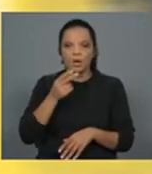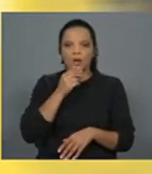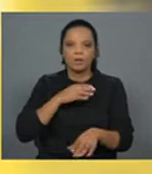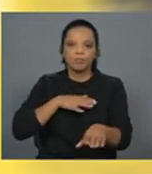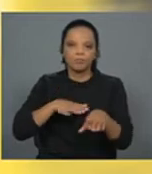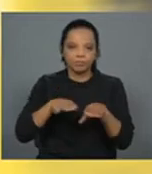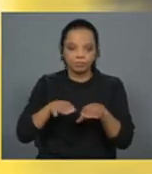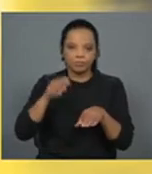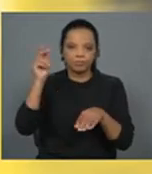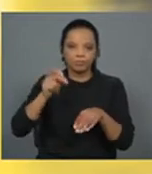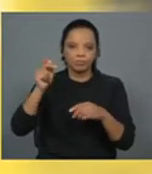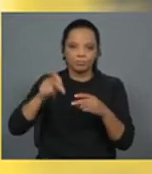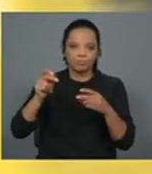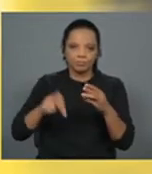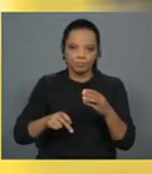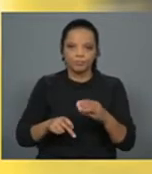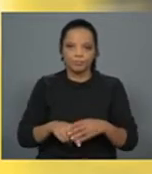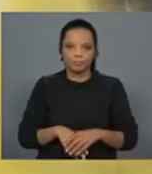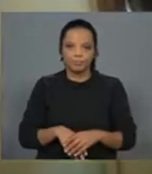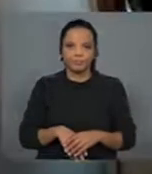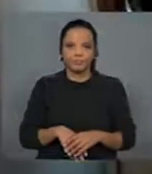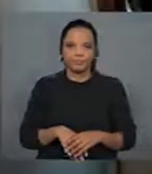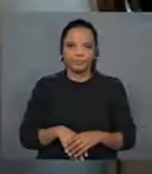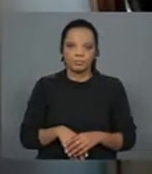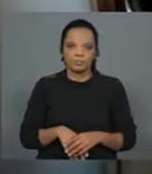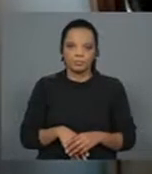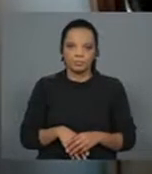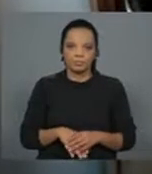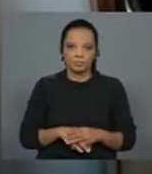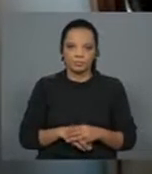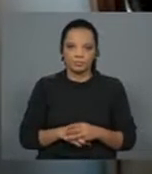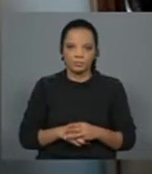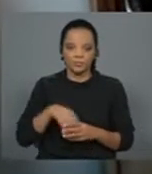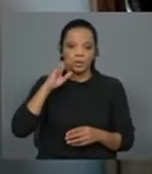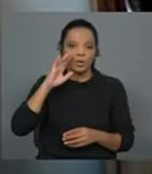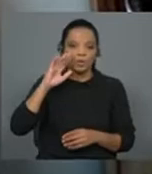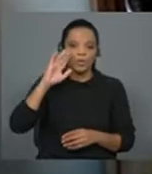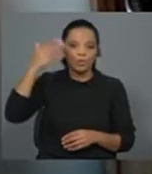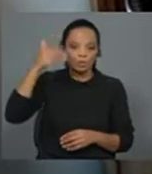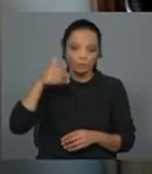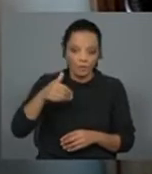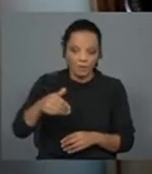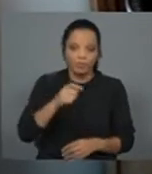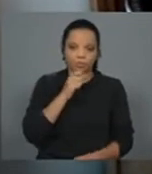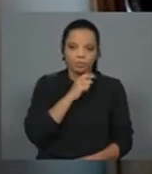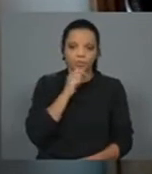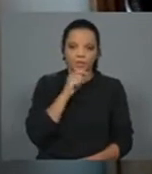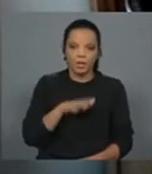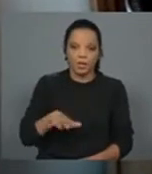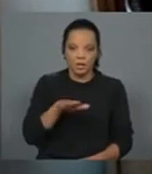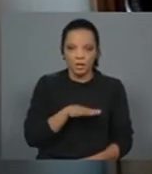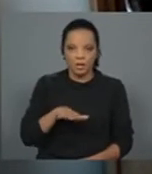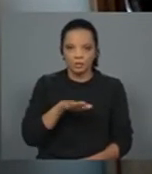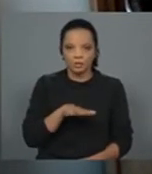recorrente, ou portanto tem tendência a ser recorrente, que no futuro próximo é natural que esses sítios que